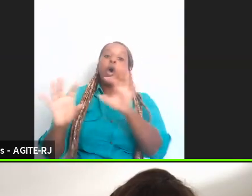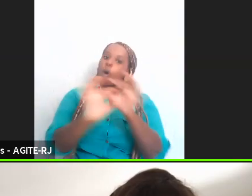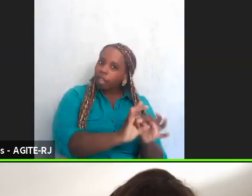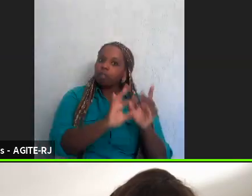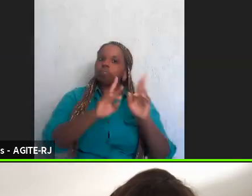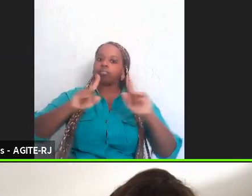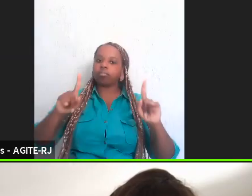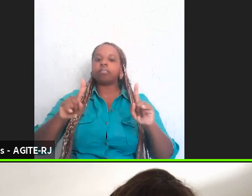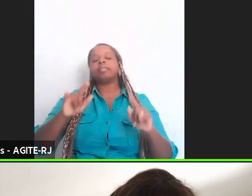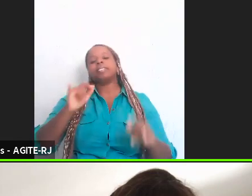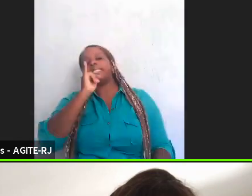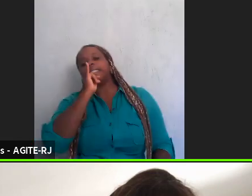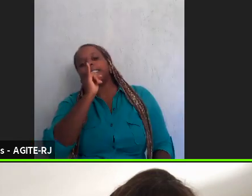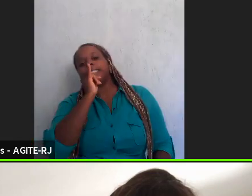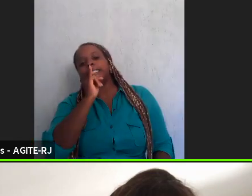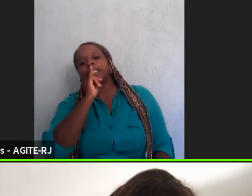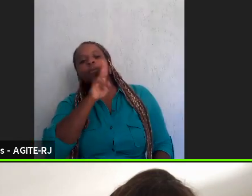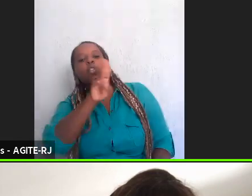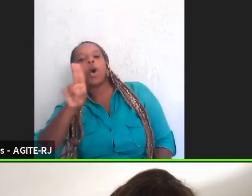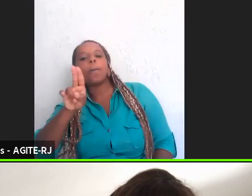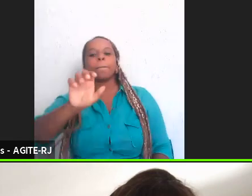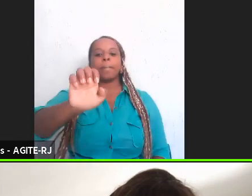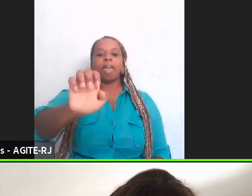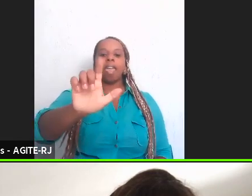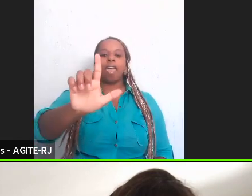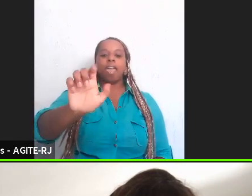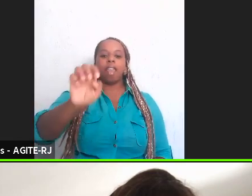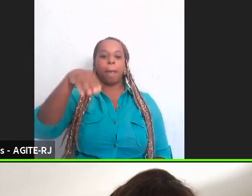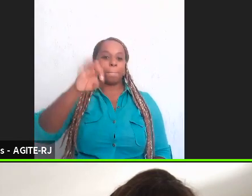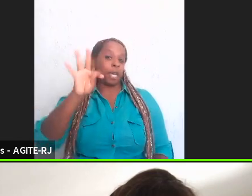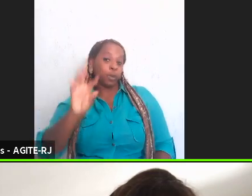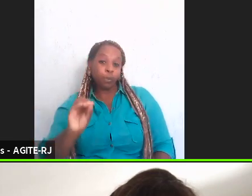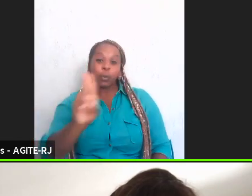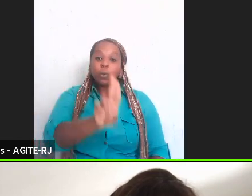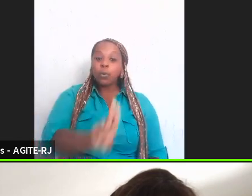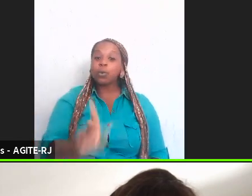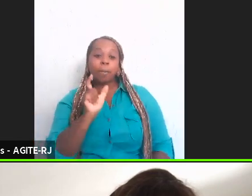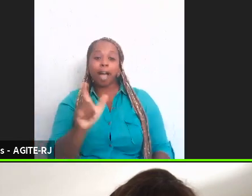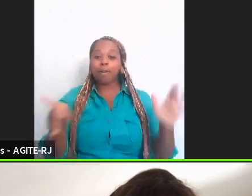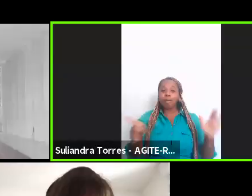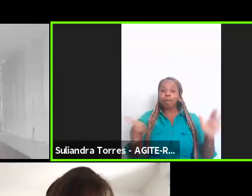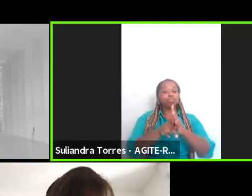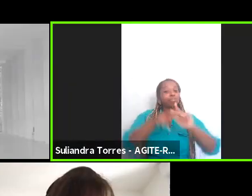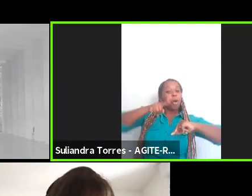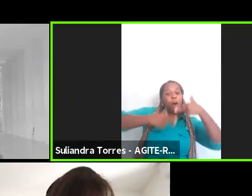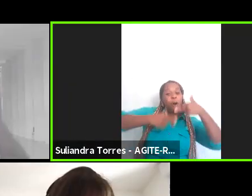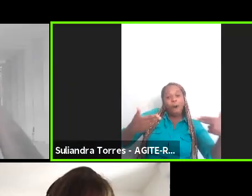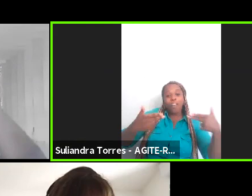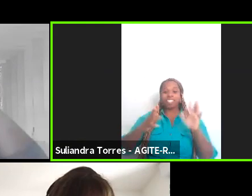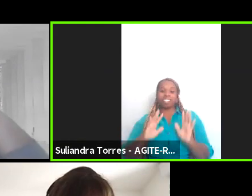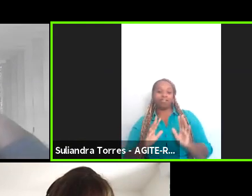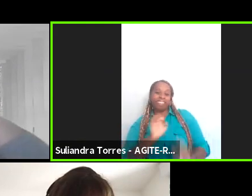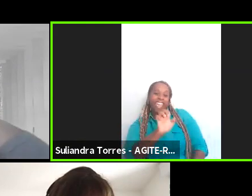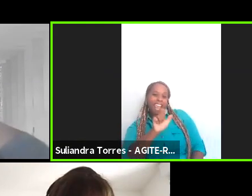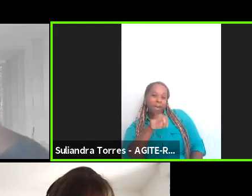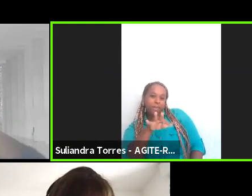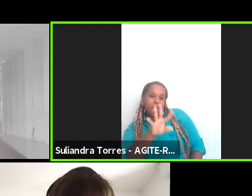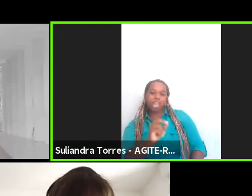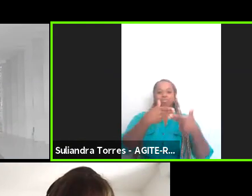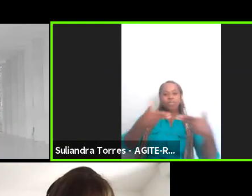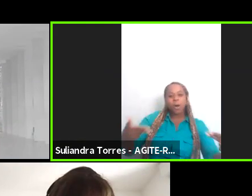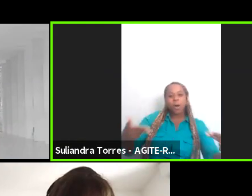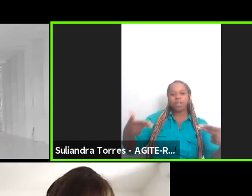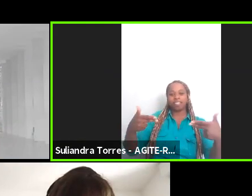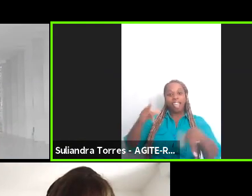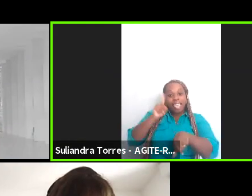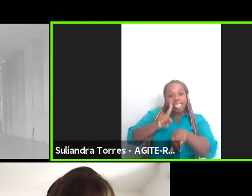importante chamada elemento. Então, este elemento e outras coisas assim, até você ter tempo ou de fazer a pesquisa ou do seu